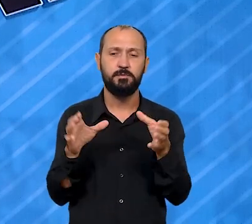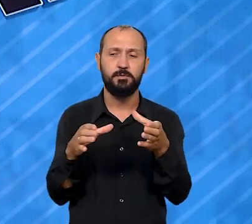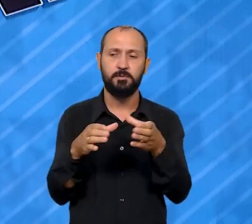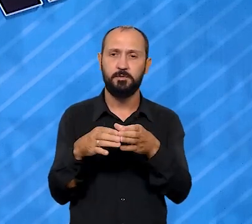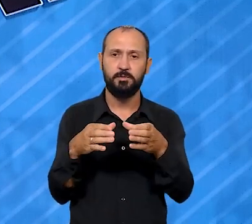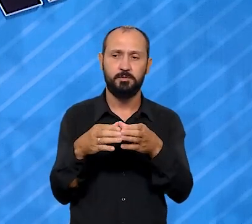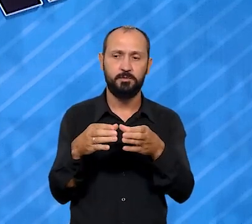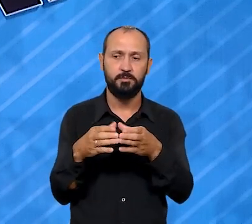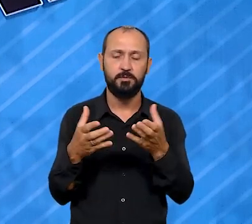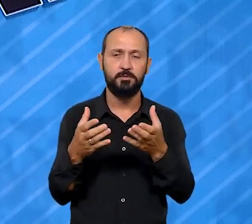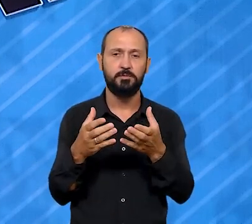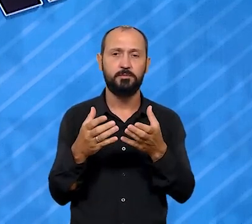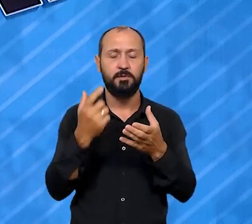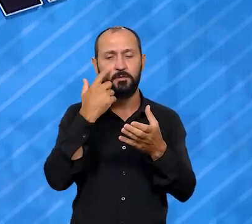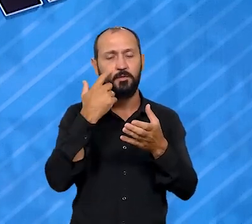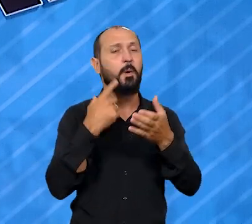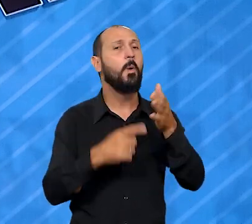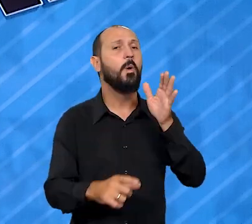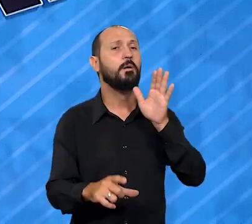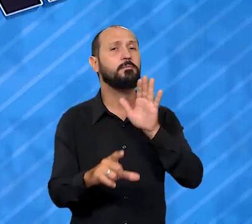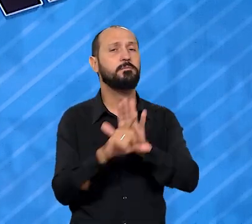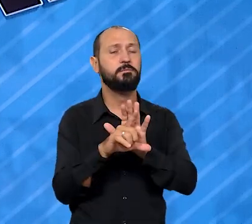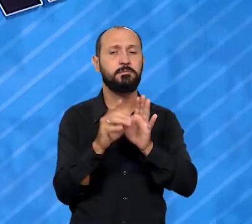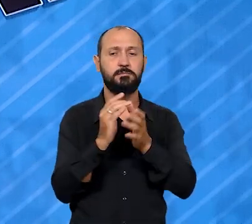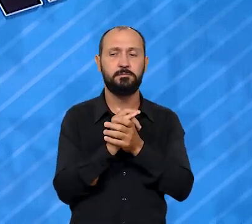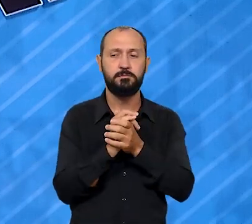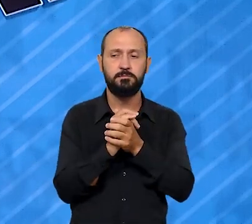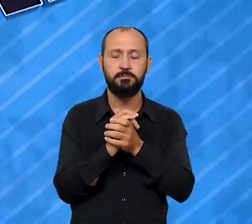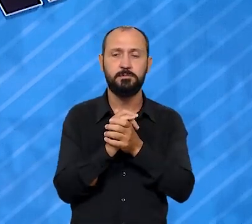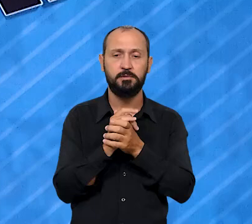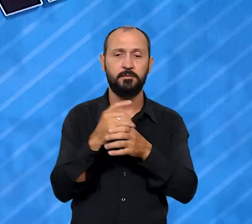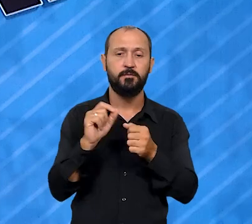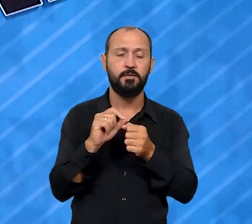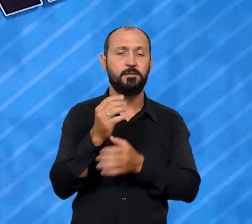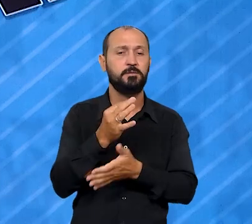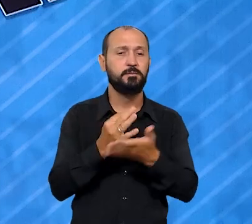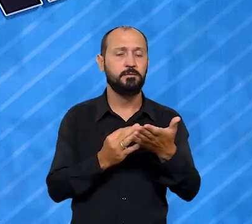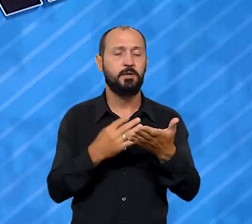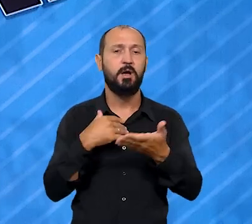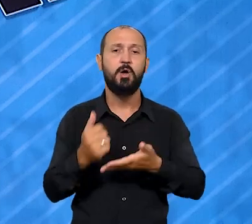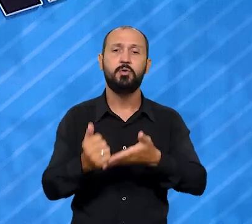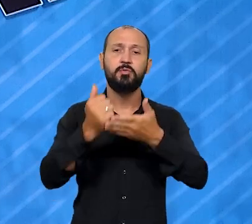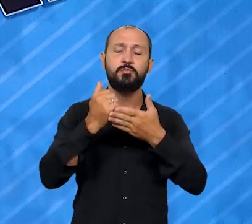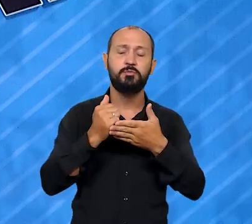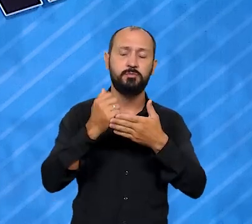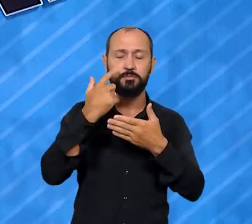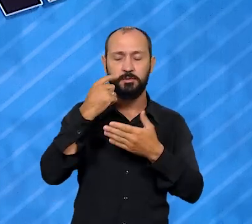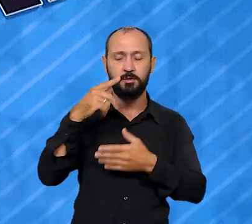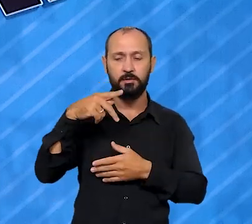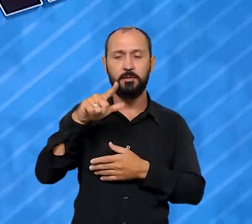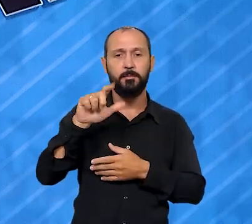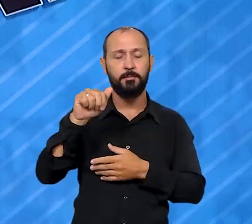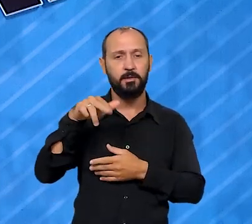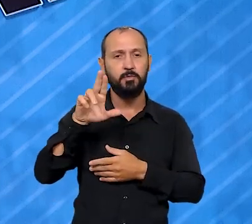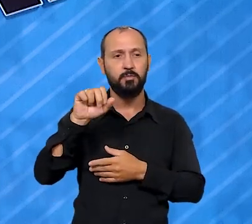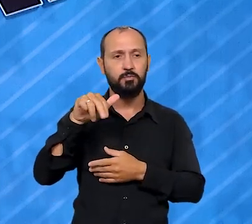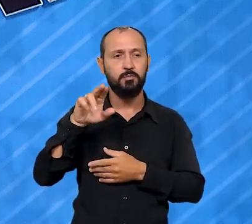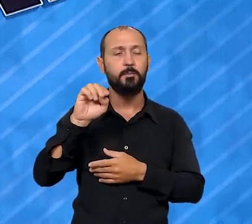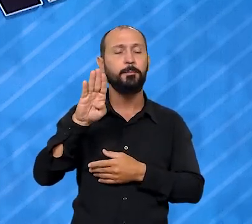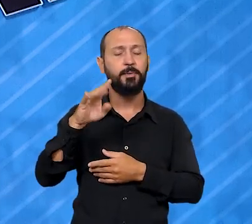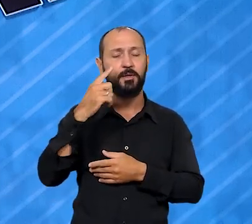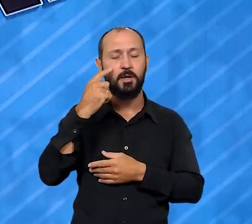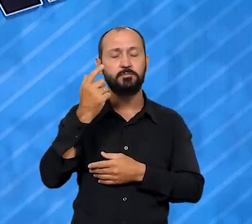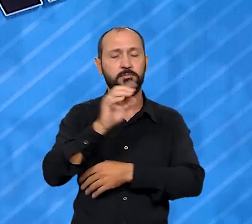comissão de legal, né, e produzimos esse texto com a ajuda do pessoal da Planurb, né, que